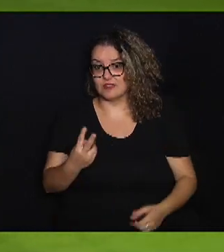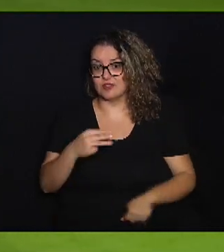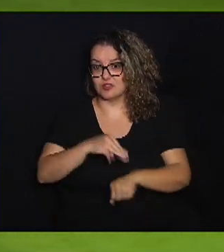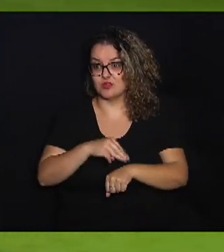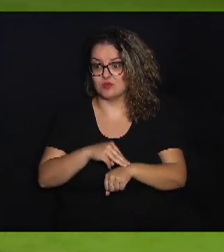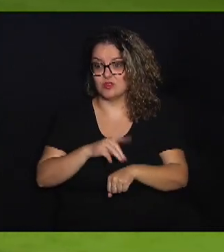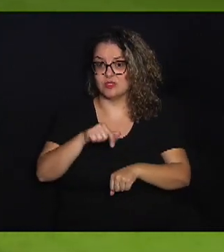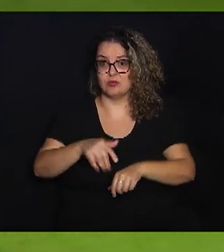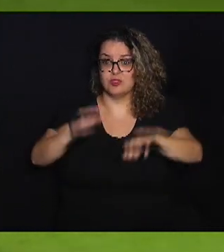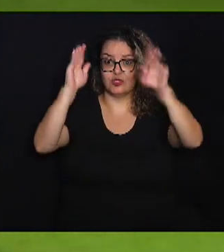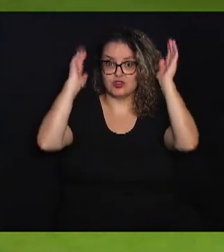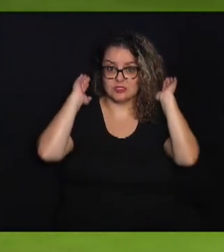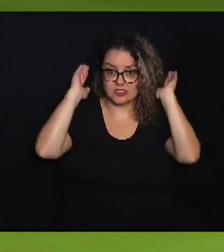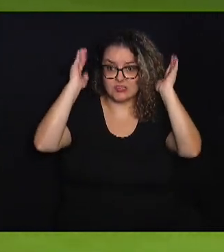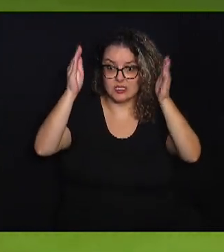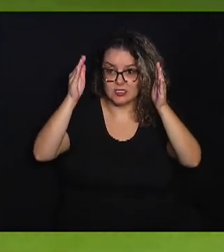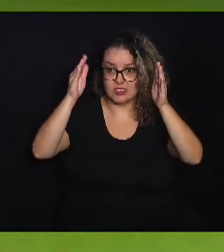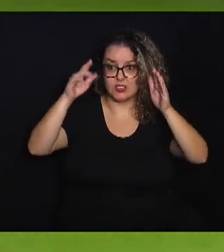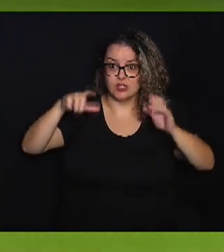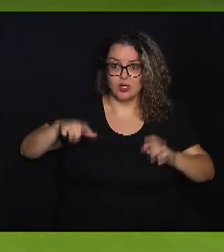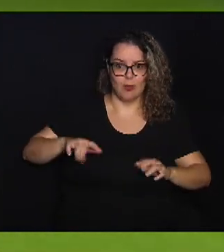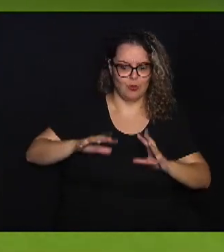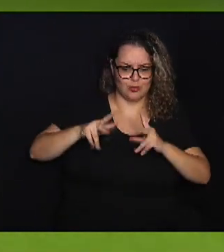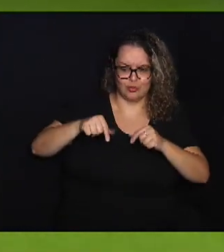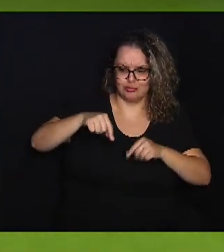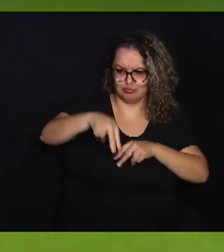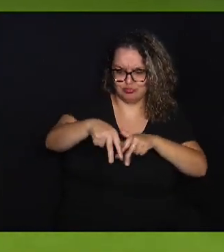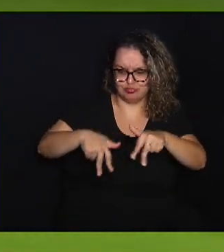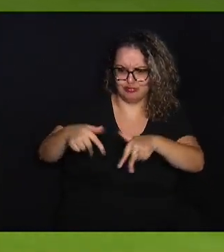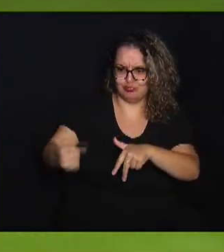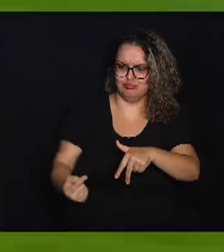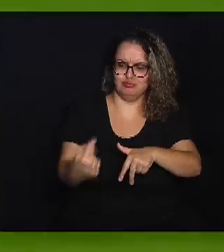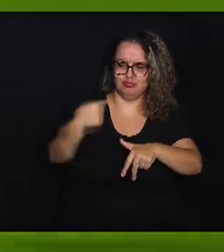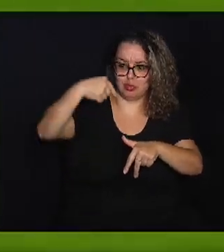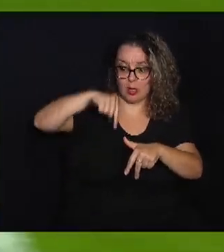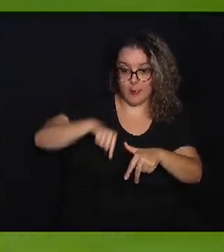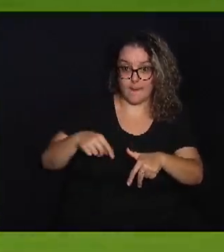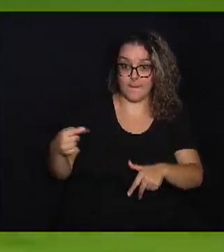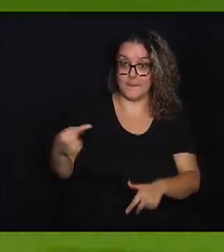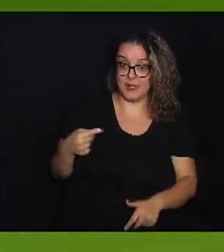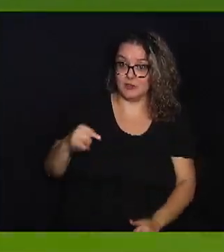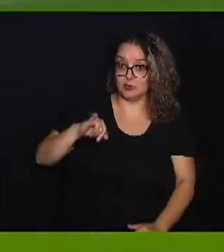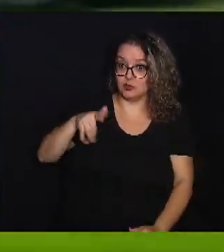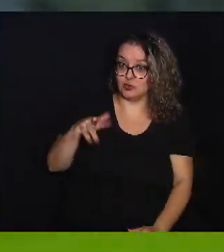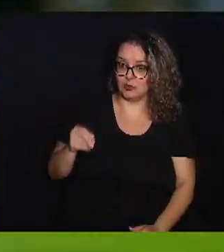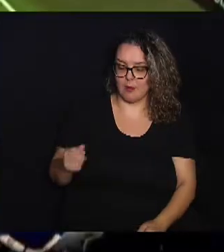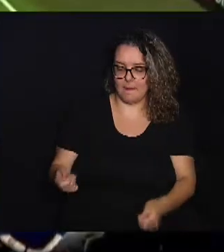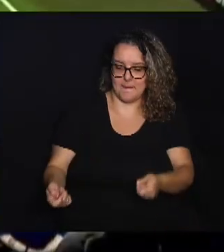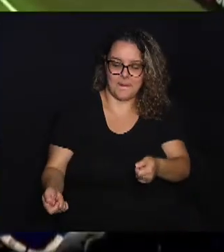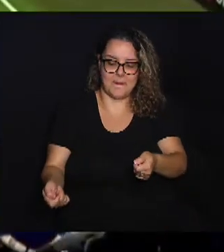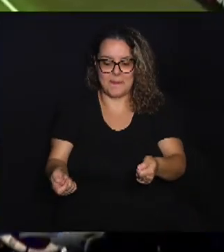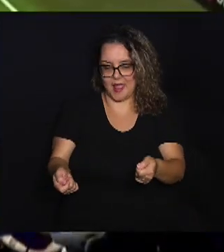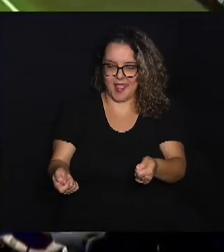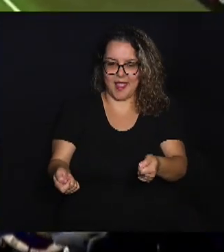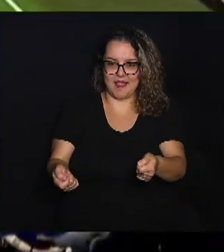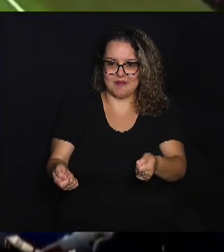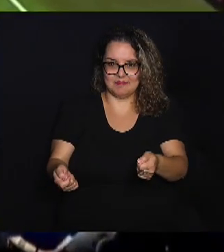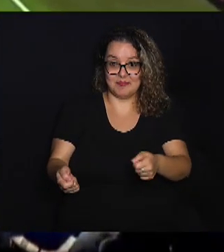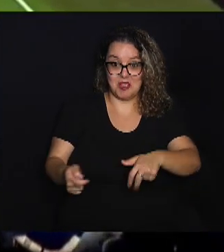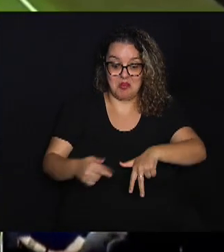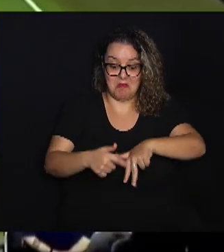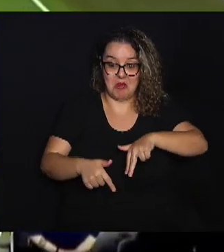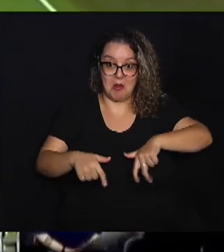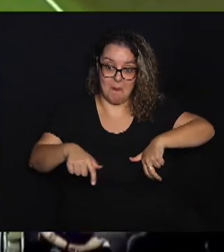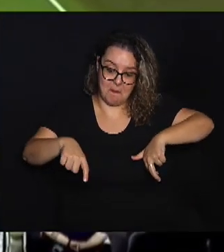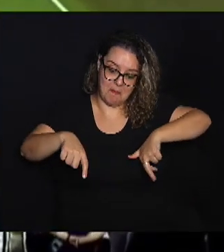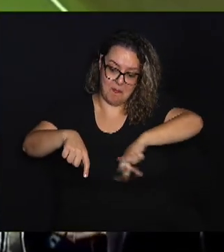de escanteio, a bola passou por todo mundo, menos por João Basso, que dominou e de perna esquerda acertou